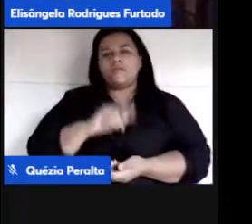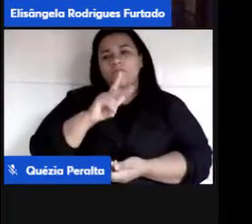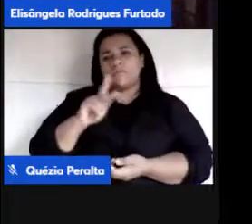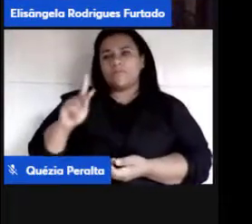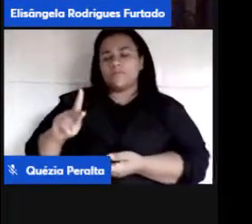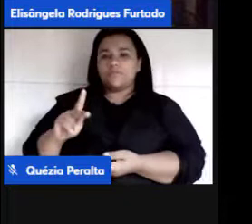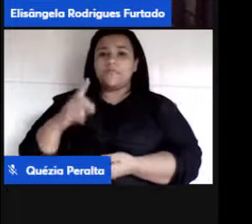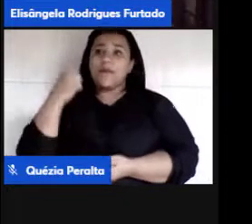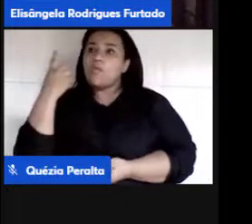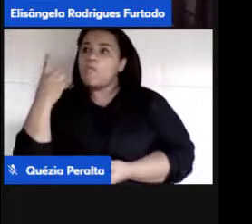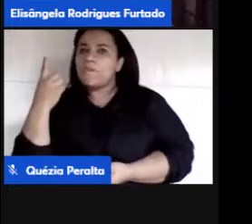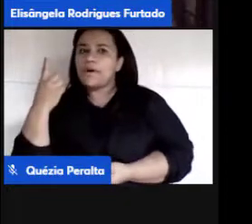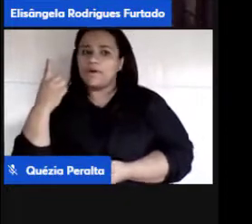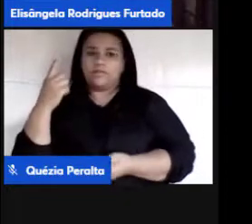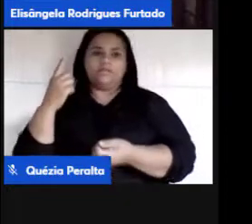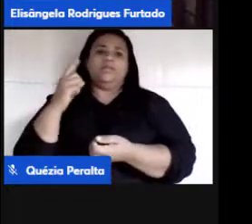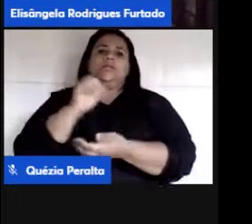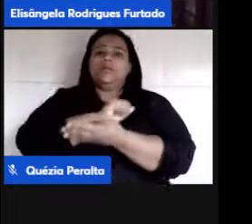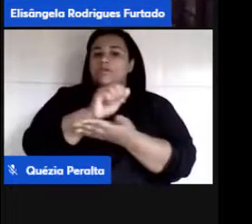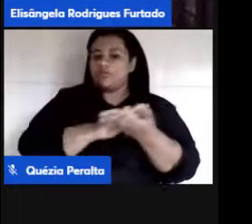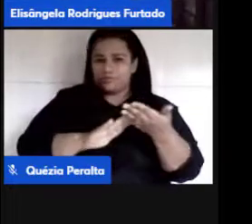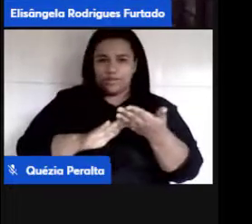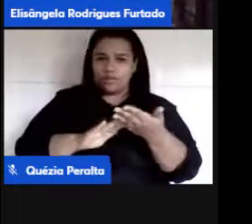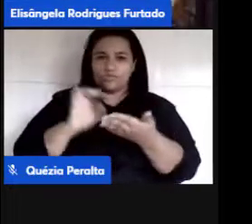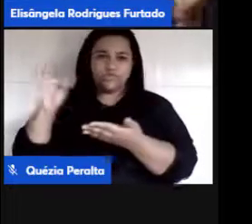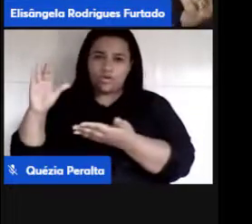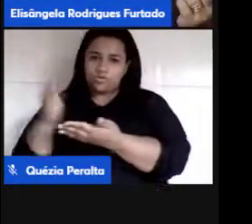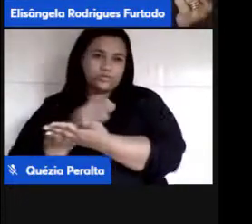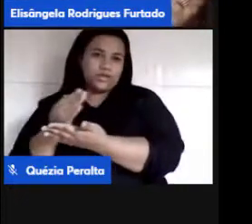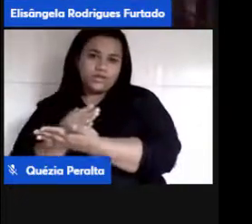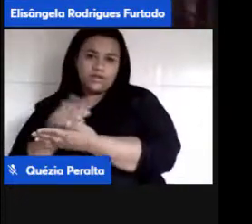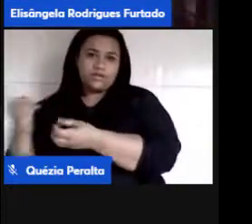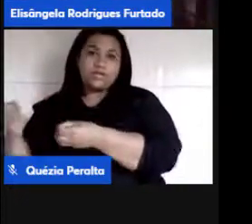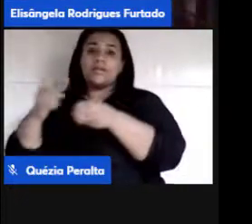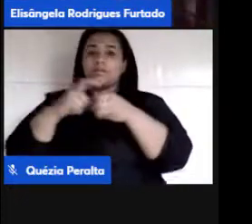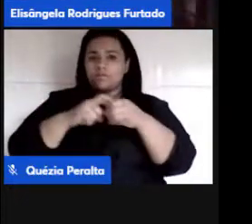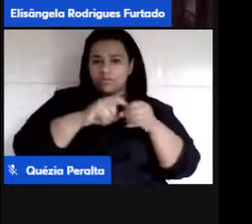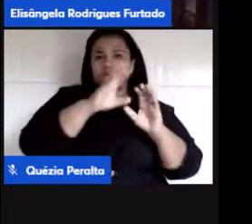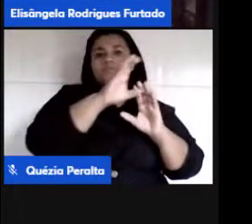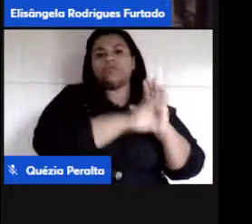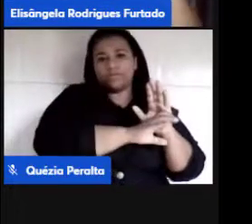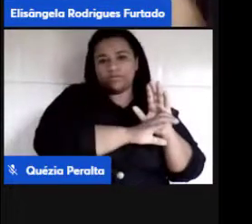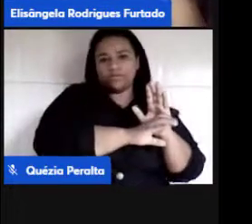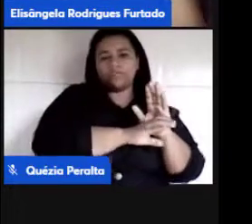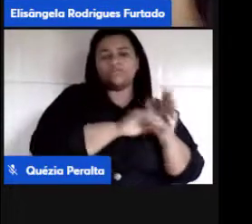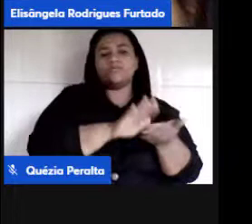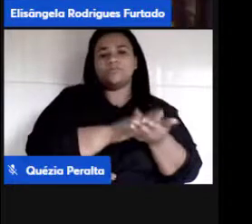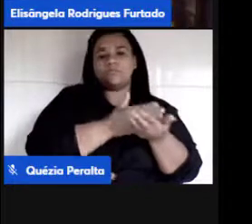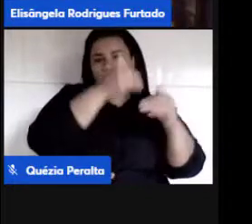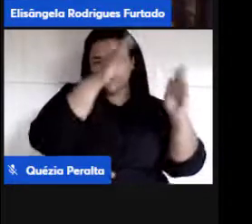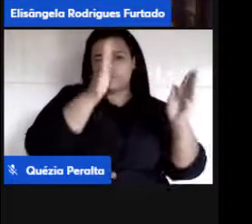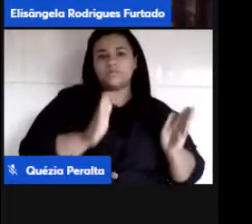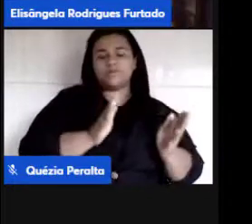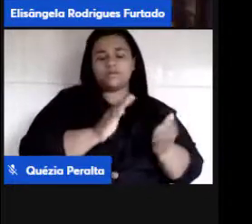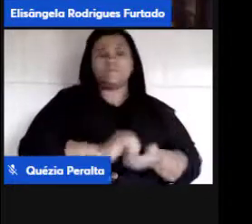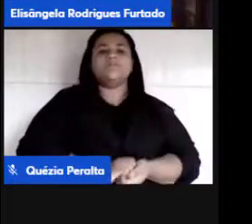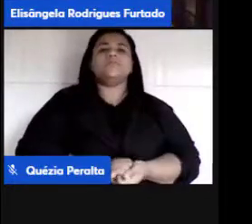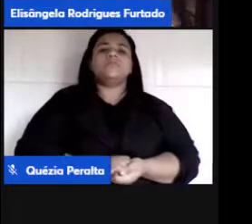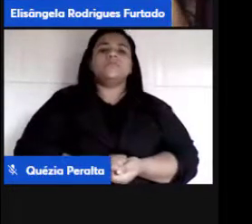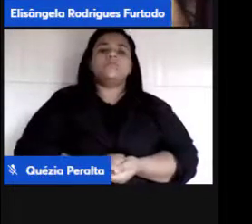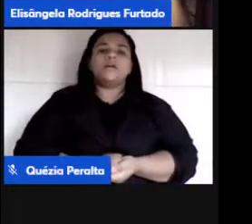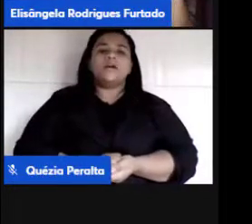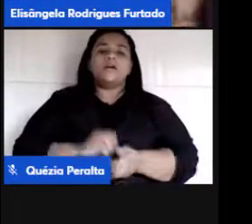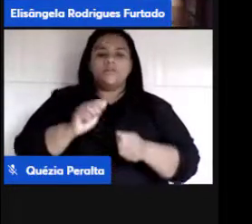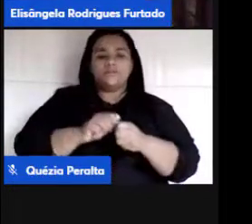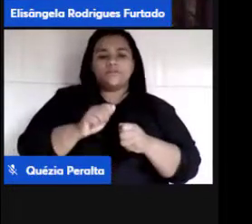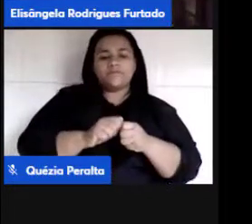atividade, né? Então, só que eu também ampliei. Agora eu já coloquei um balde e peço para ele, fiz bolinha de papel e